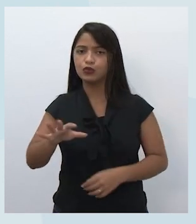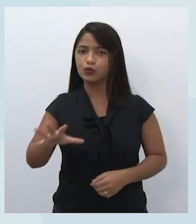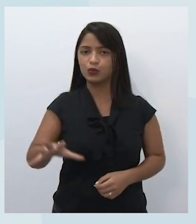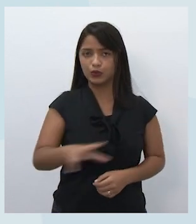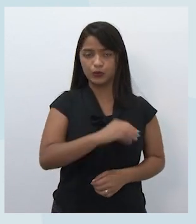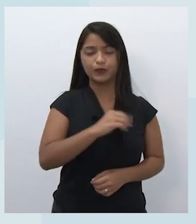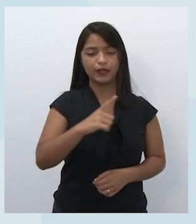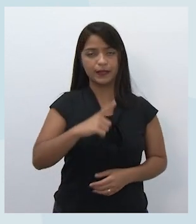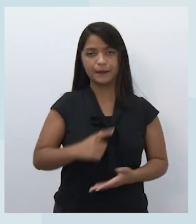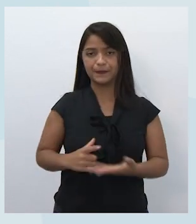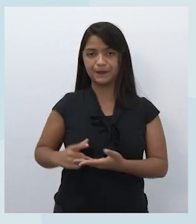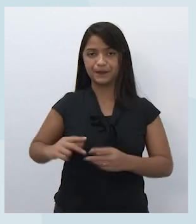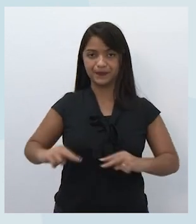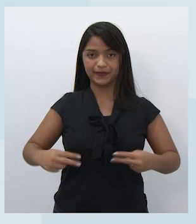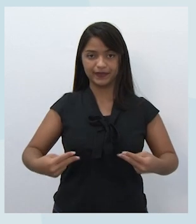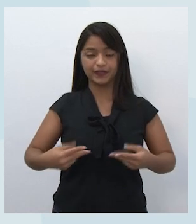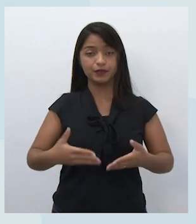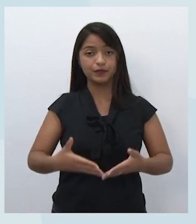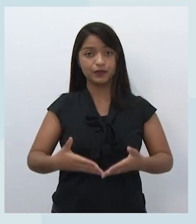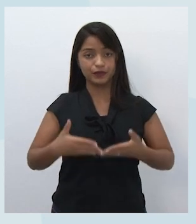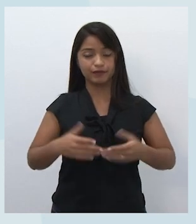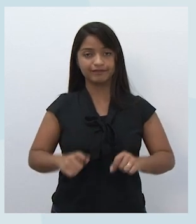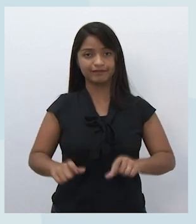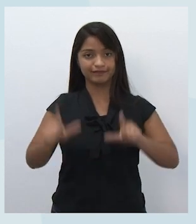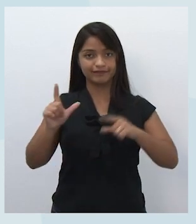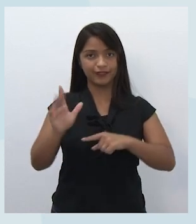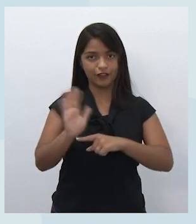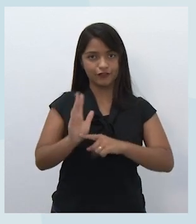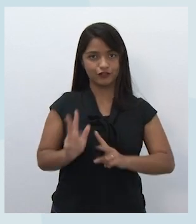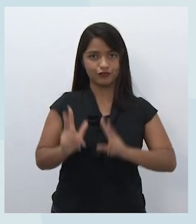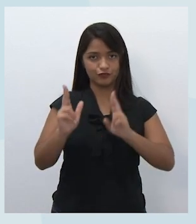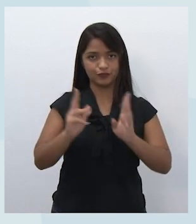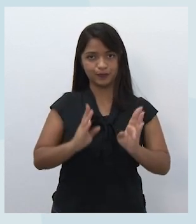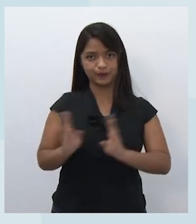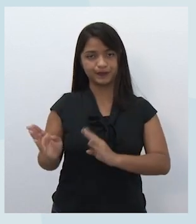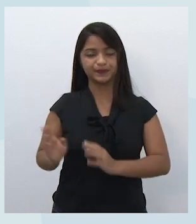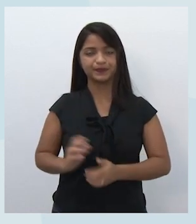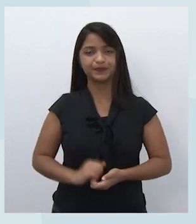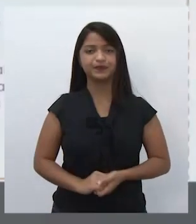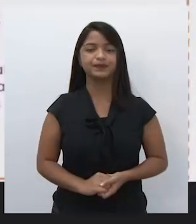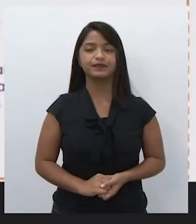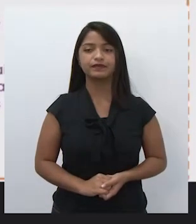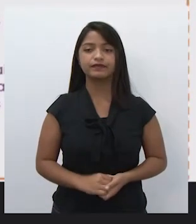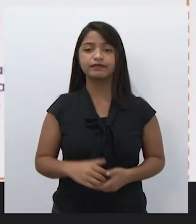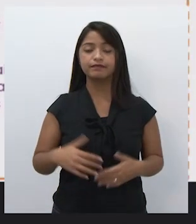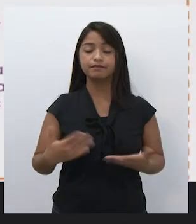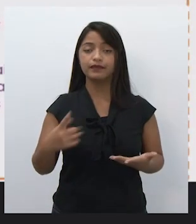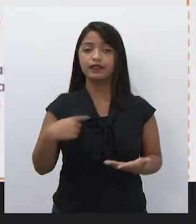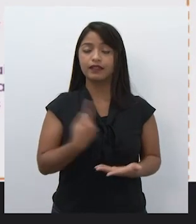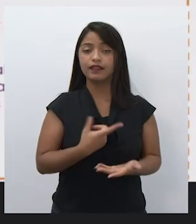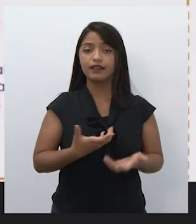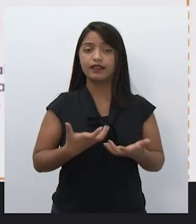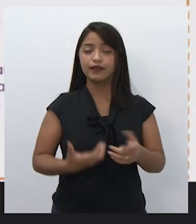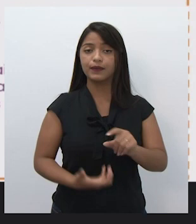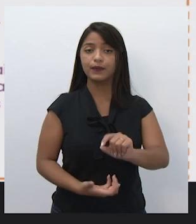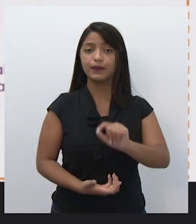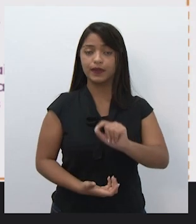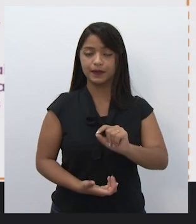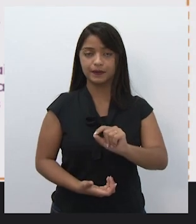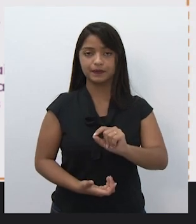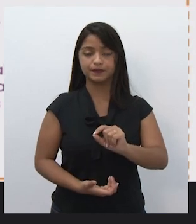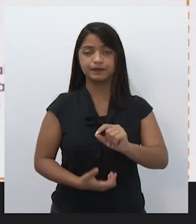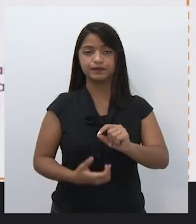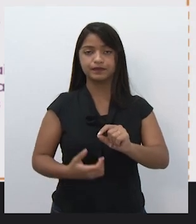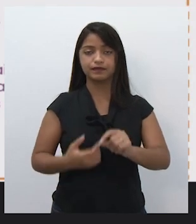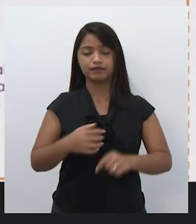seguir. Por favor, vocês transmitem o vídeo. O que nós queremos é que, ao final do